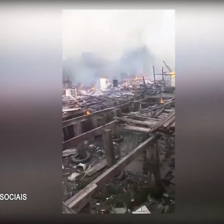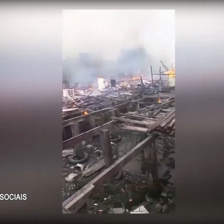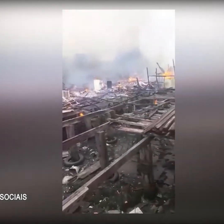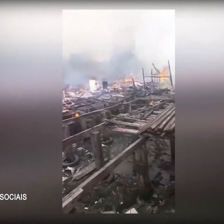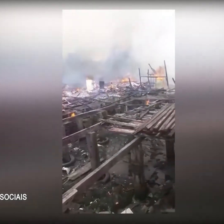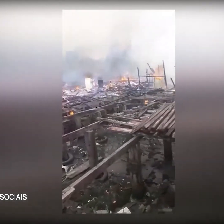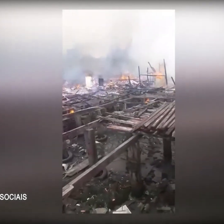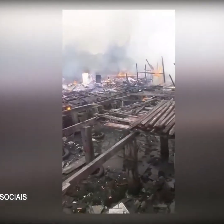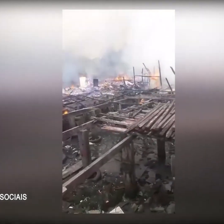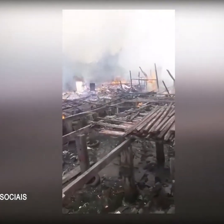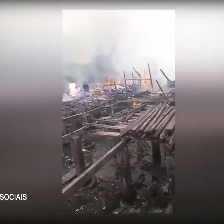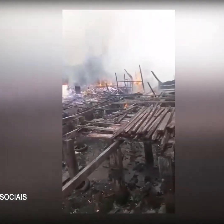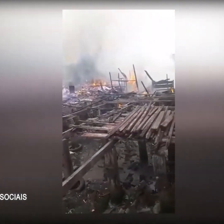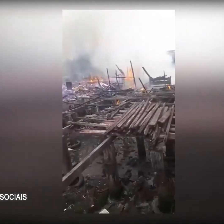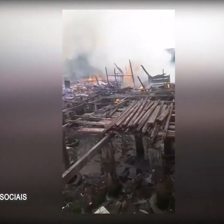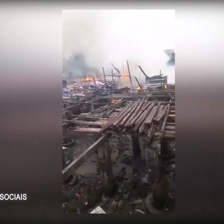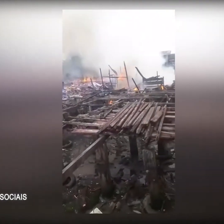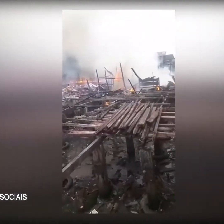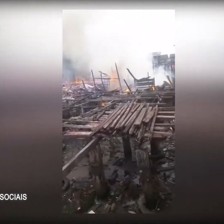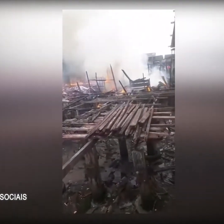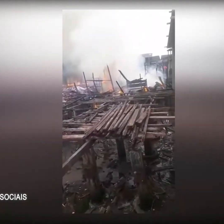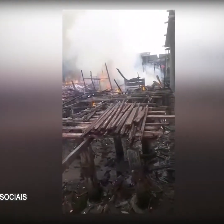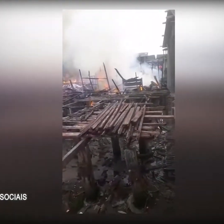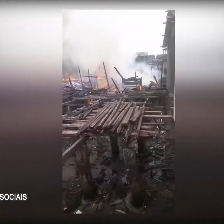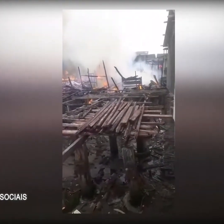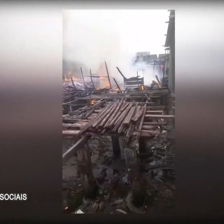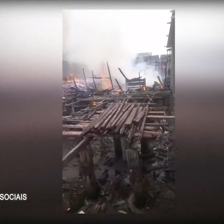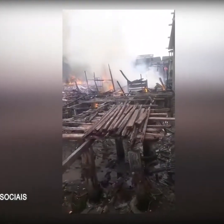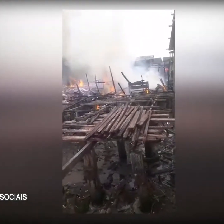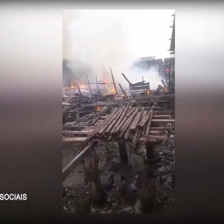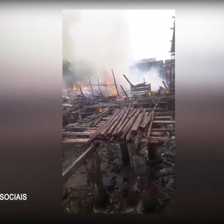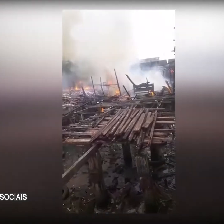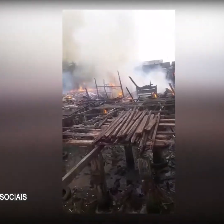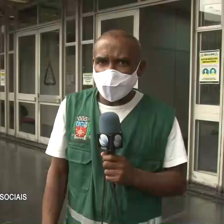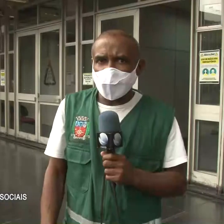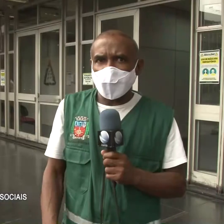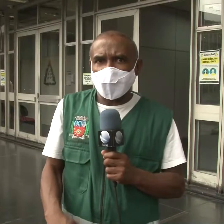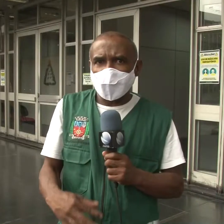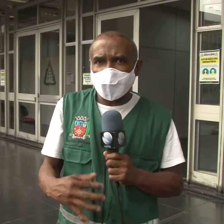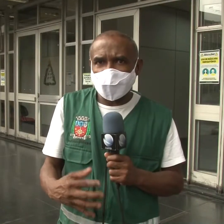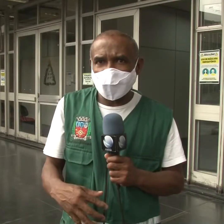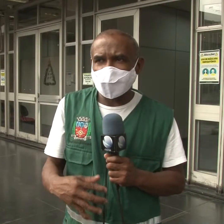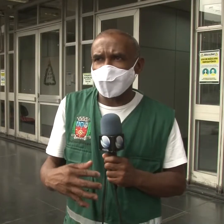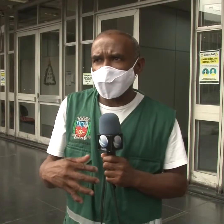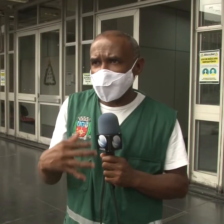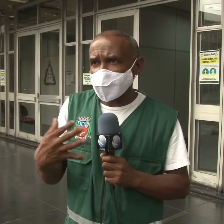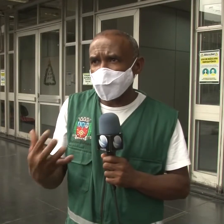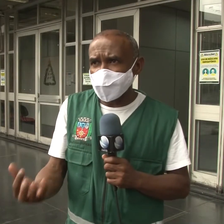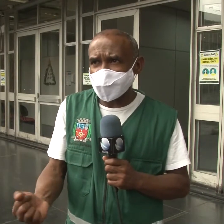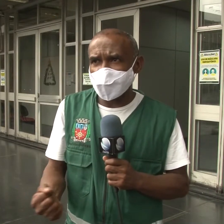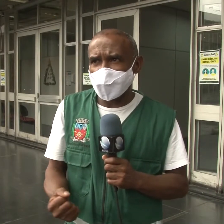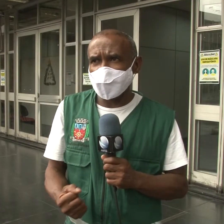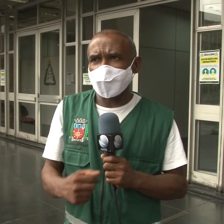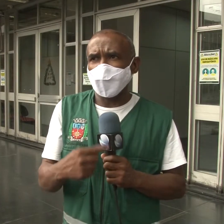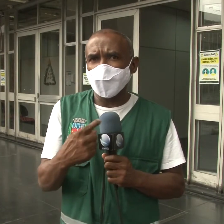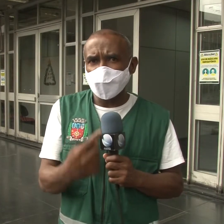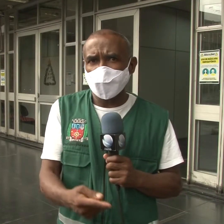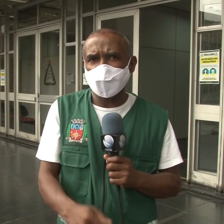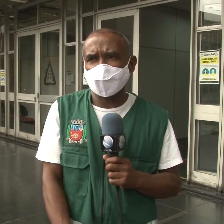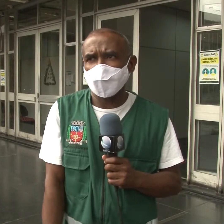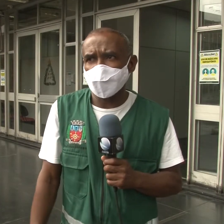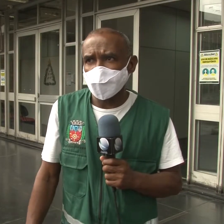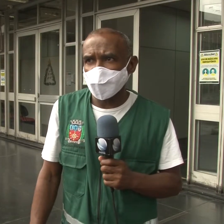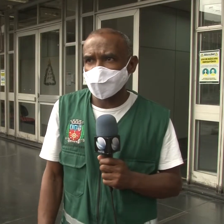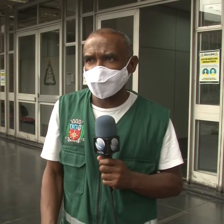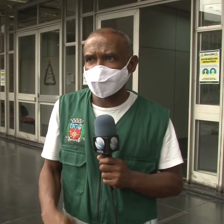o secretário informou que as famílias poderão reerguer suas casas. Sim, a área ela é congelada, acabou